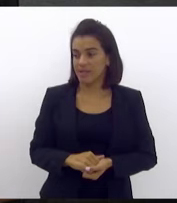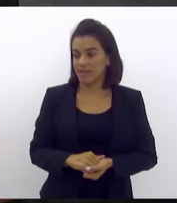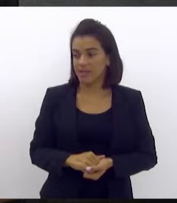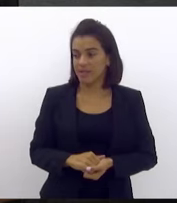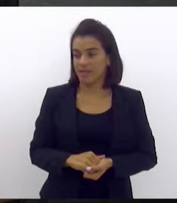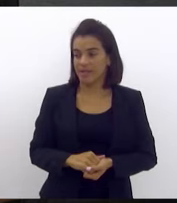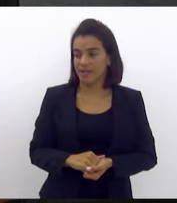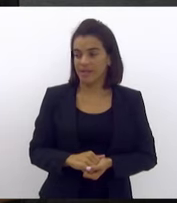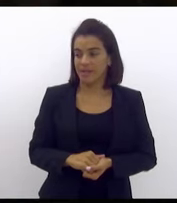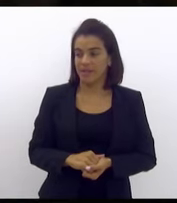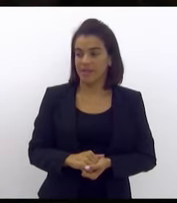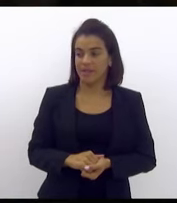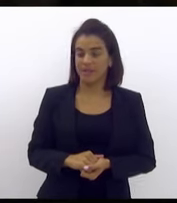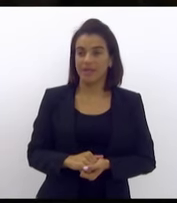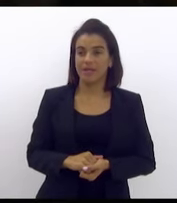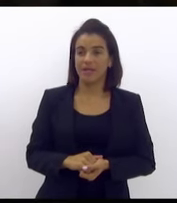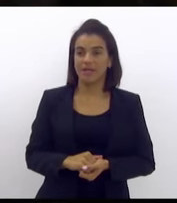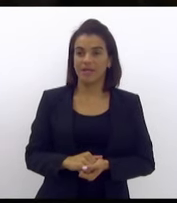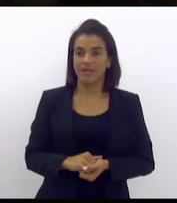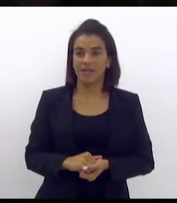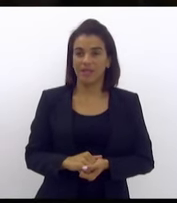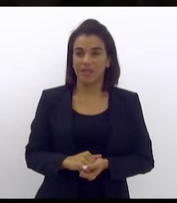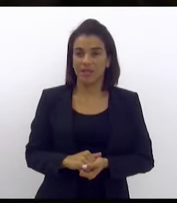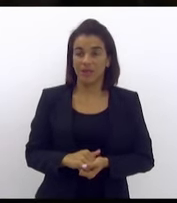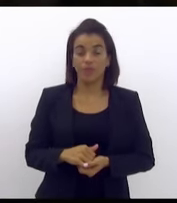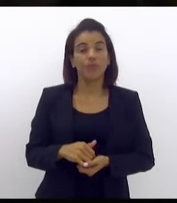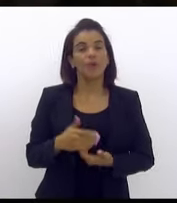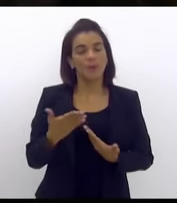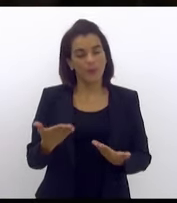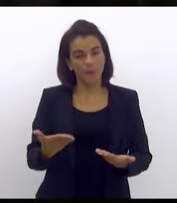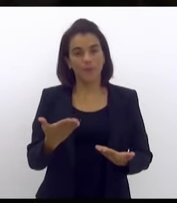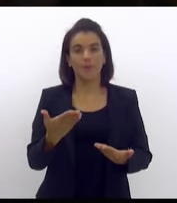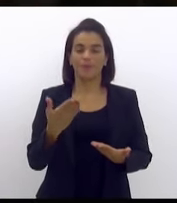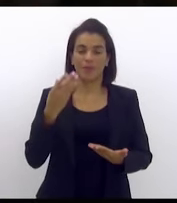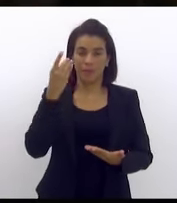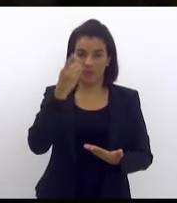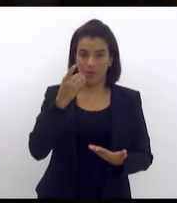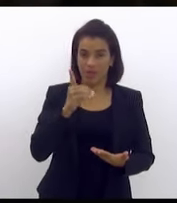Senhor presidente, deputado Dionísio Lins,